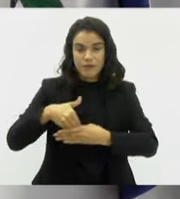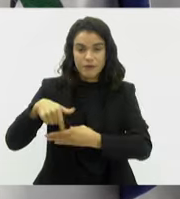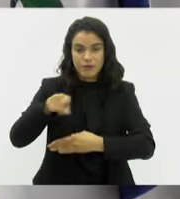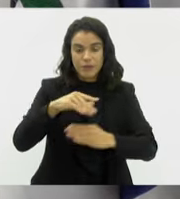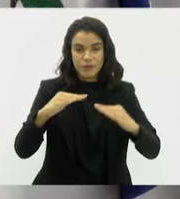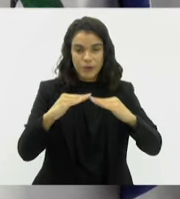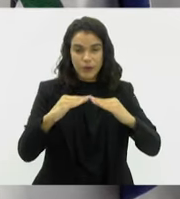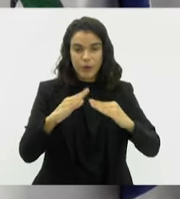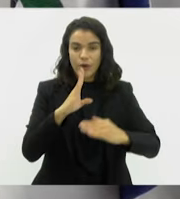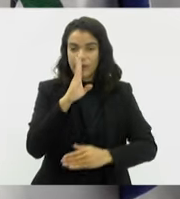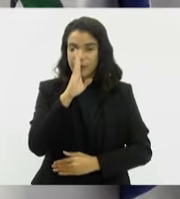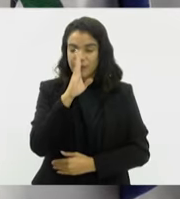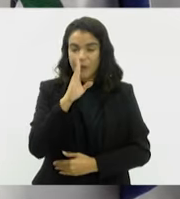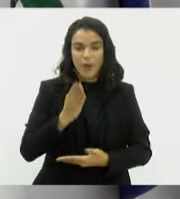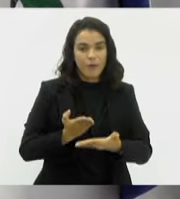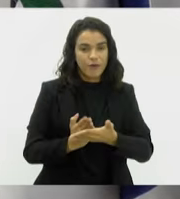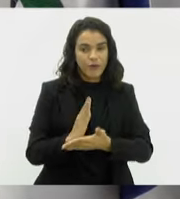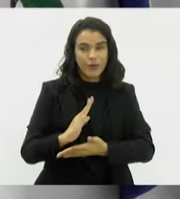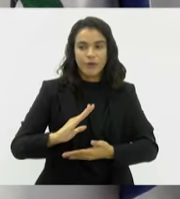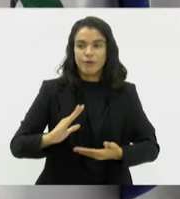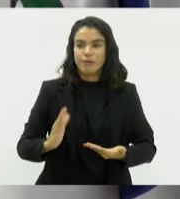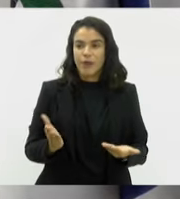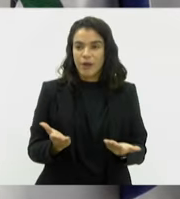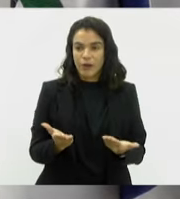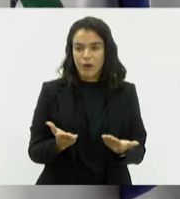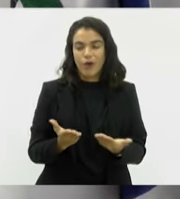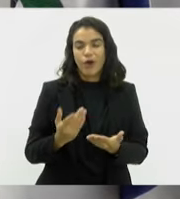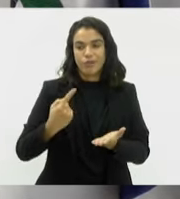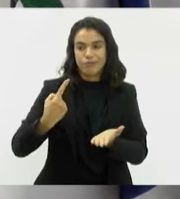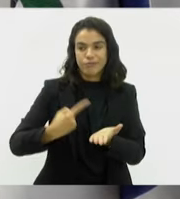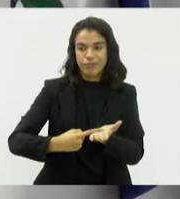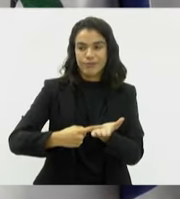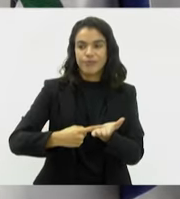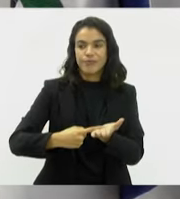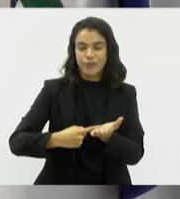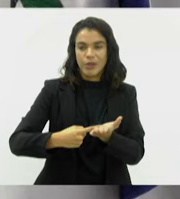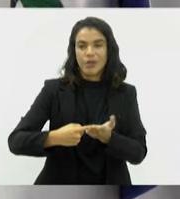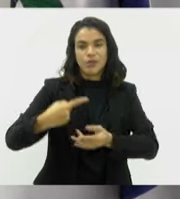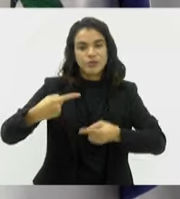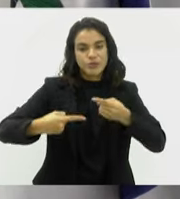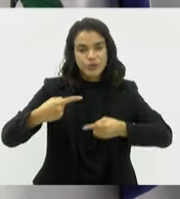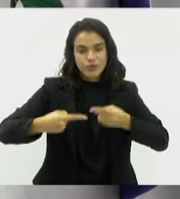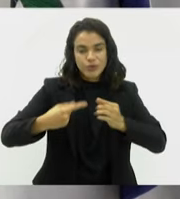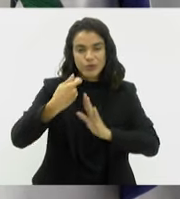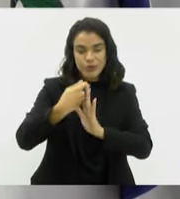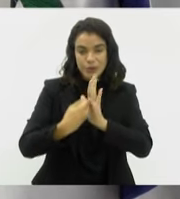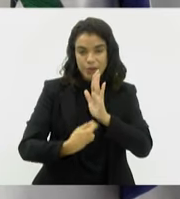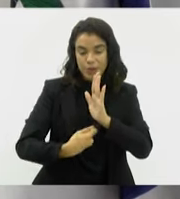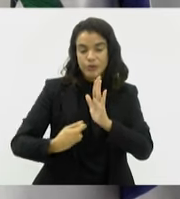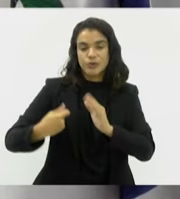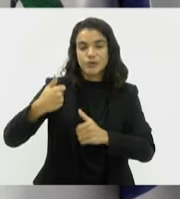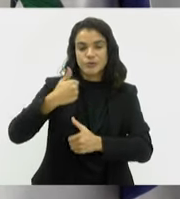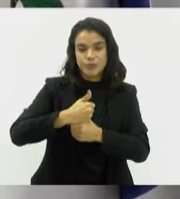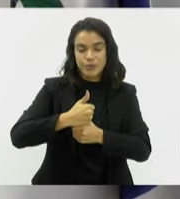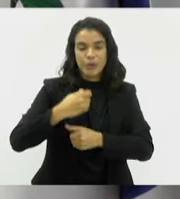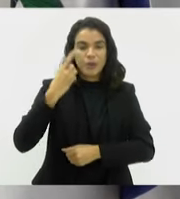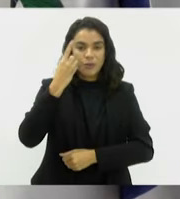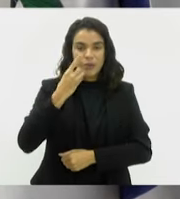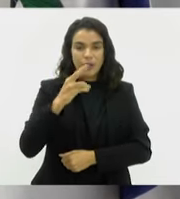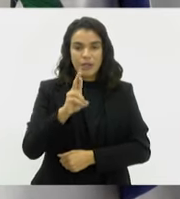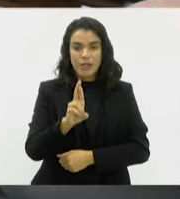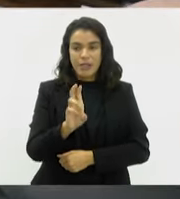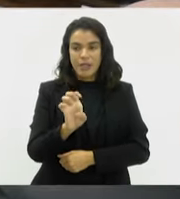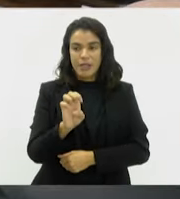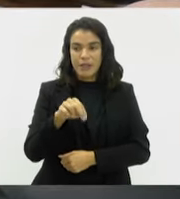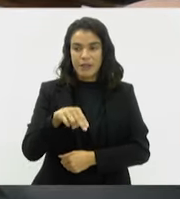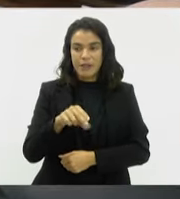que aprovam permaneçam como estão, aprovado, firmado aqui o compromisso de discutir o substitutivo com a deputada Renata. Senhor